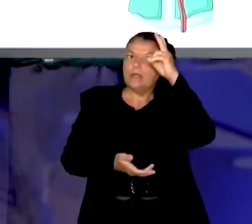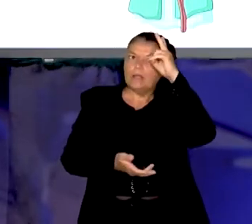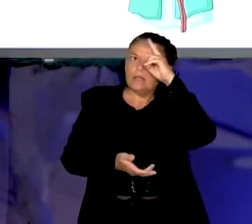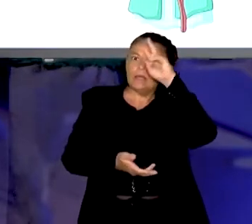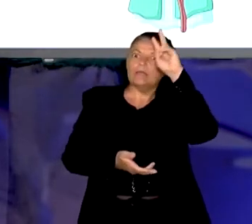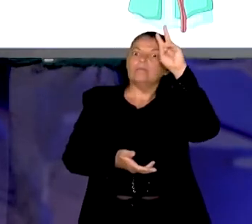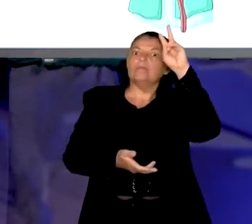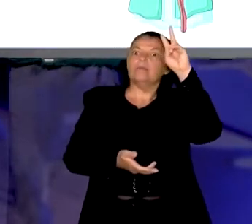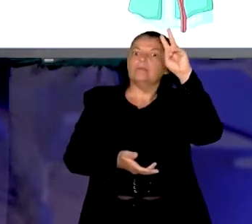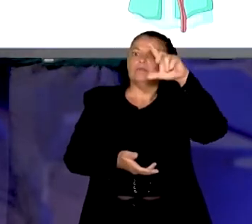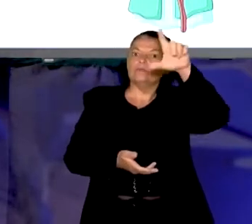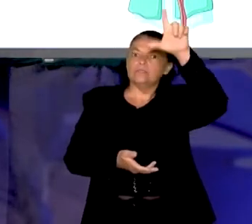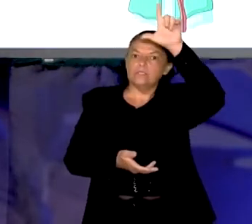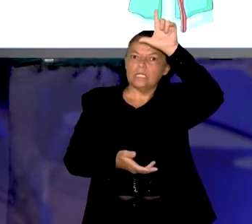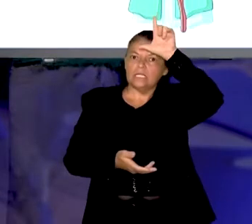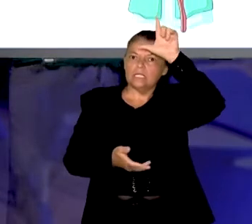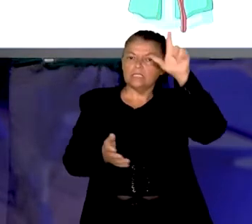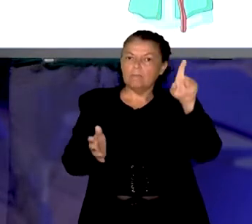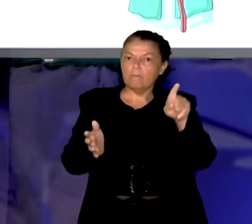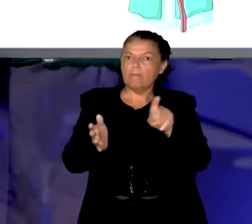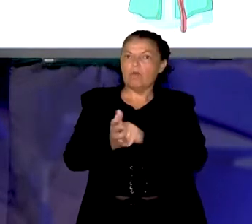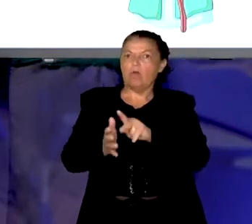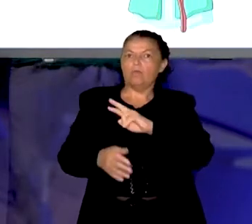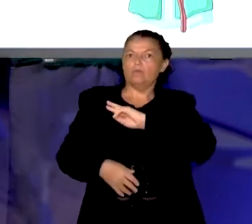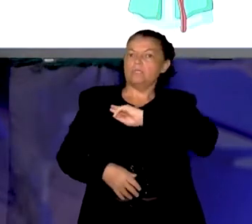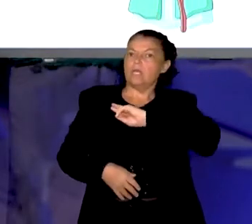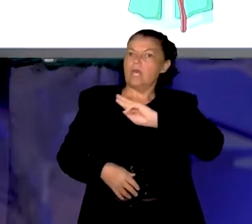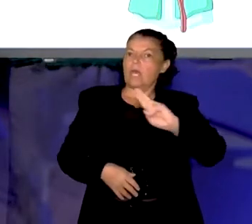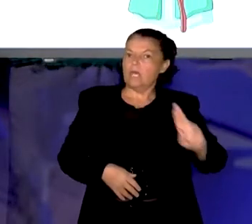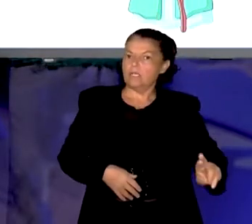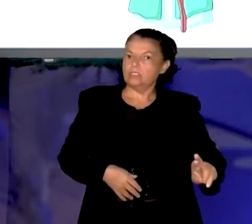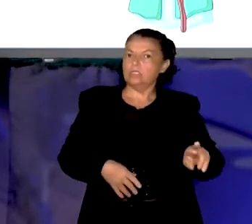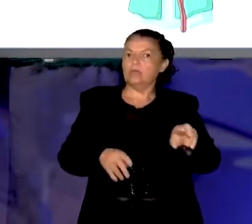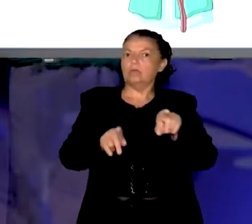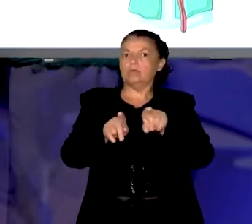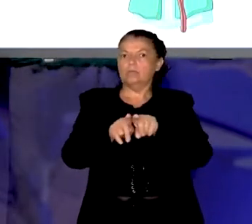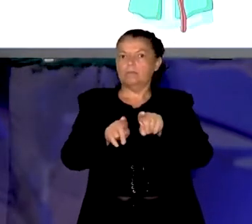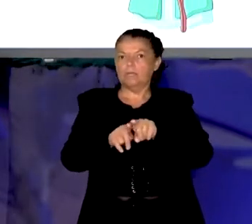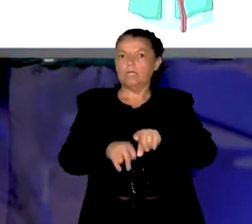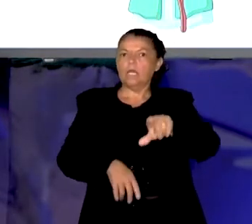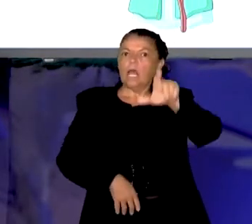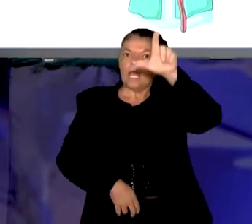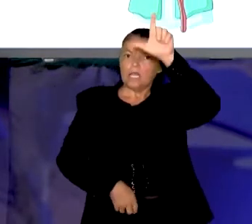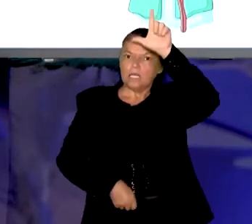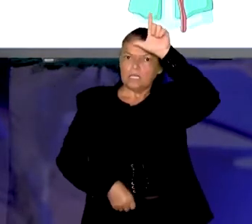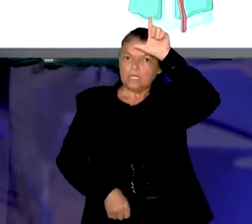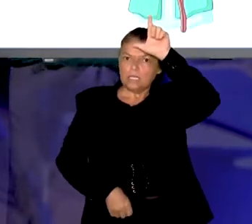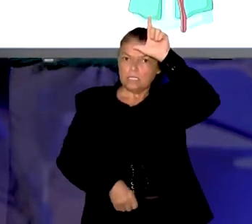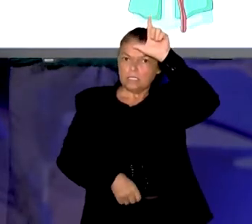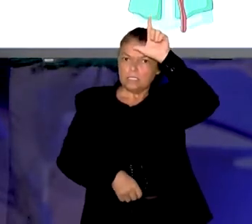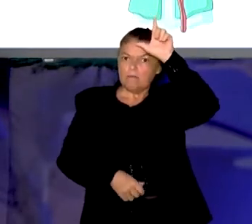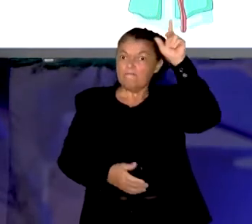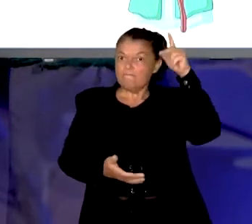são religiosos. E vou dizer mais, dos líderes religiosos